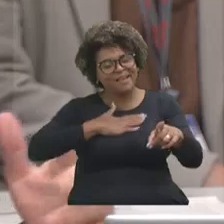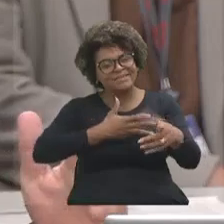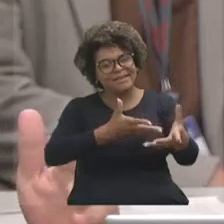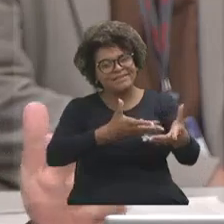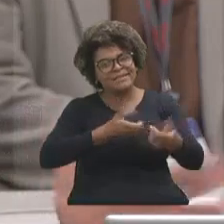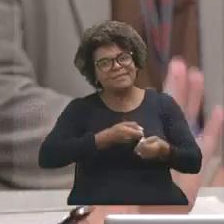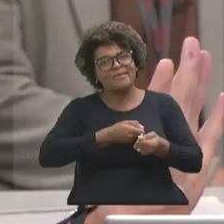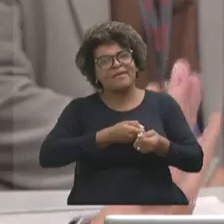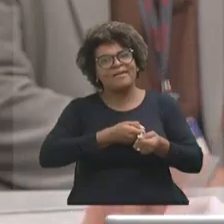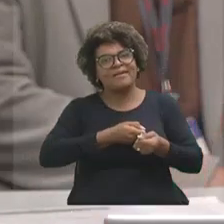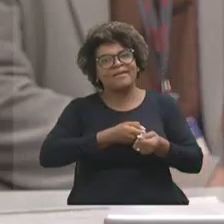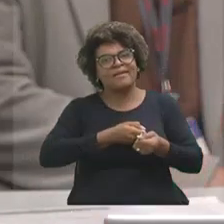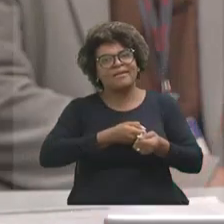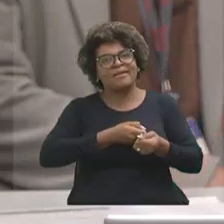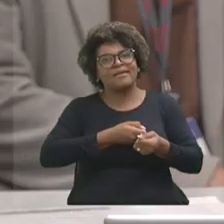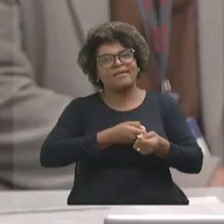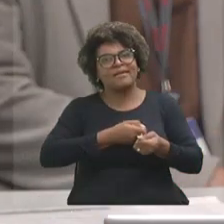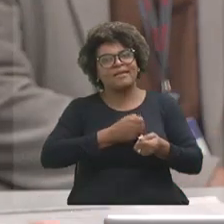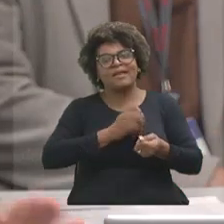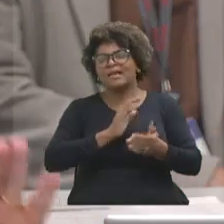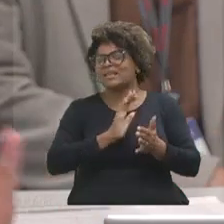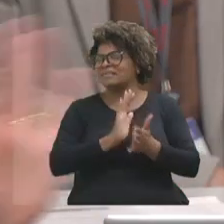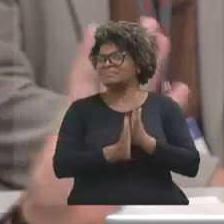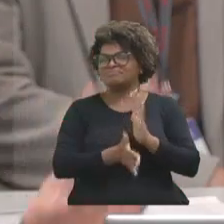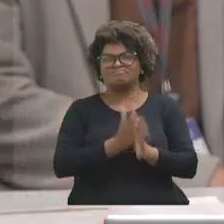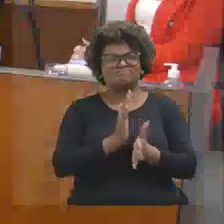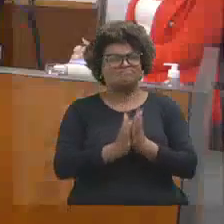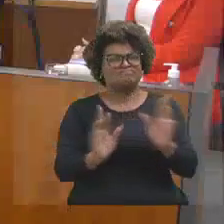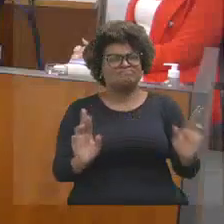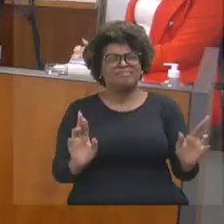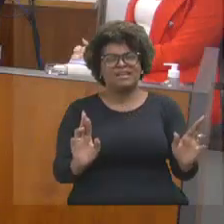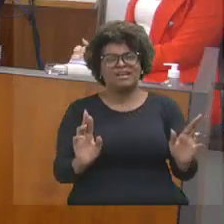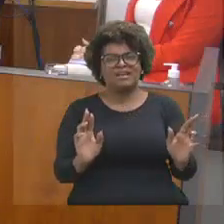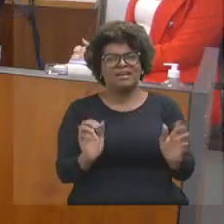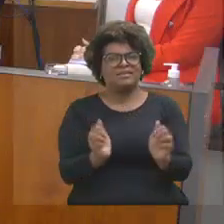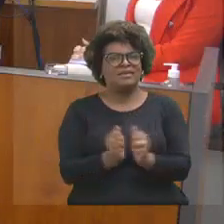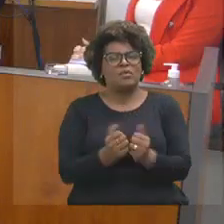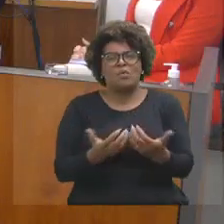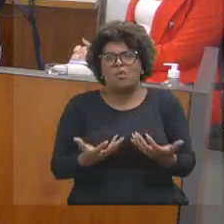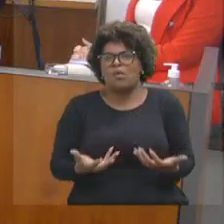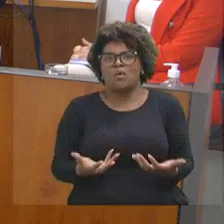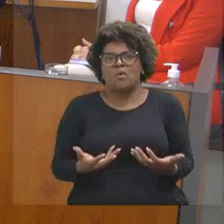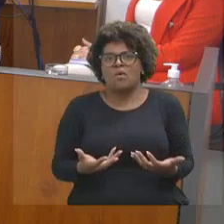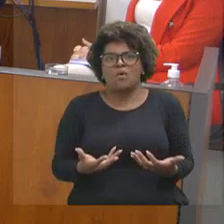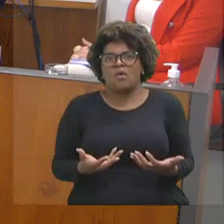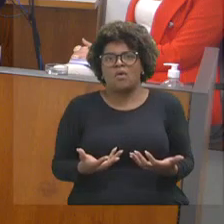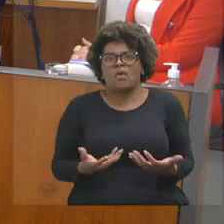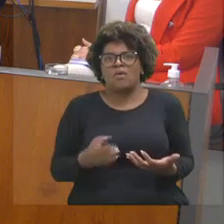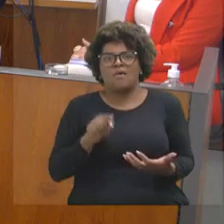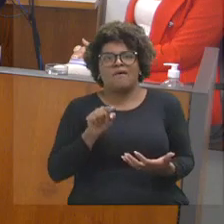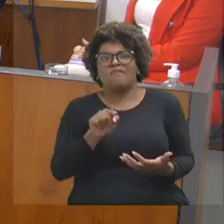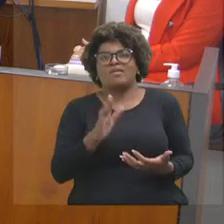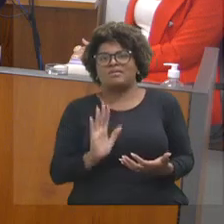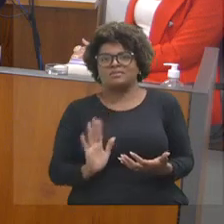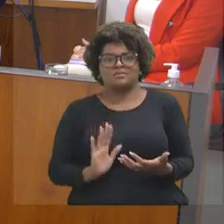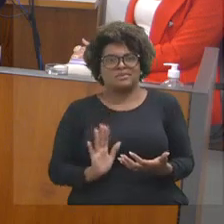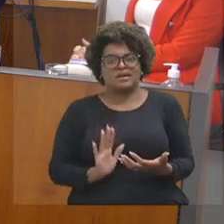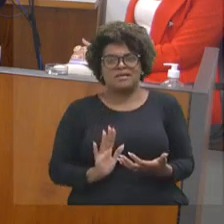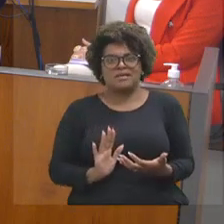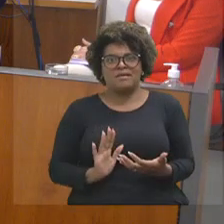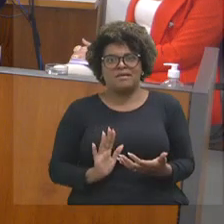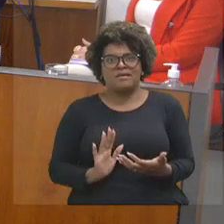nada relacionado assim eu não tenho tipo de restrição e pelo contrário